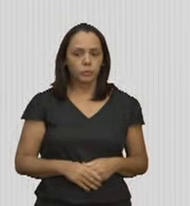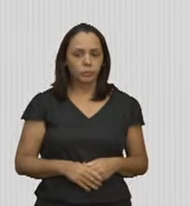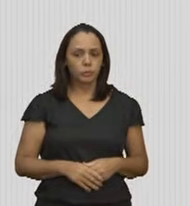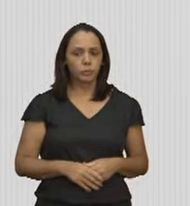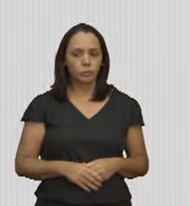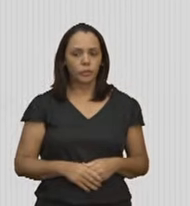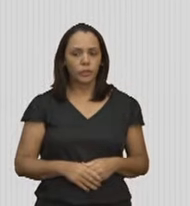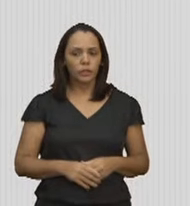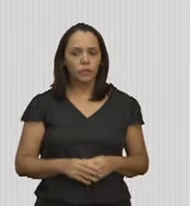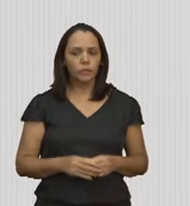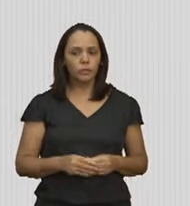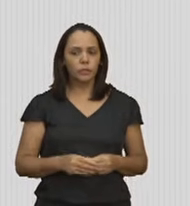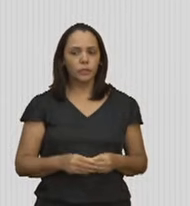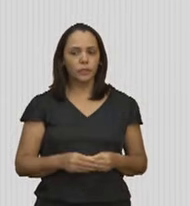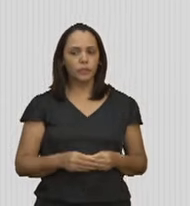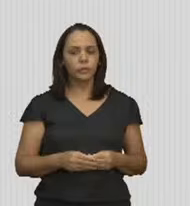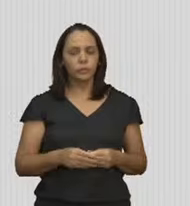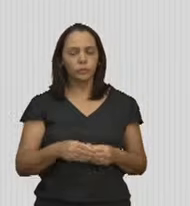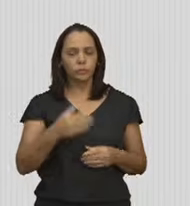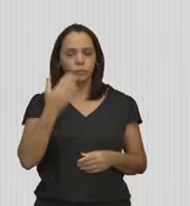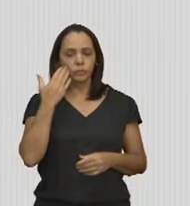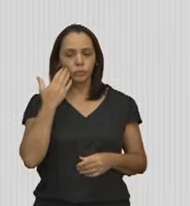Esse gráfico que você está vendo aí na sua tela